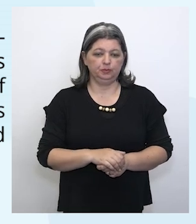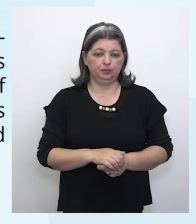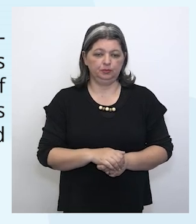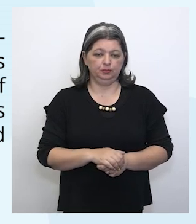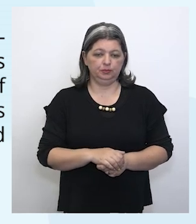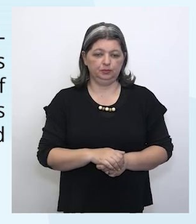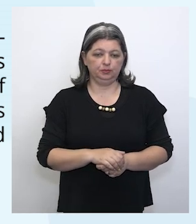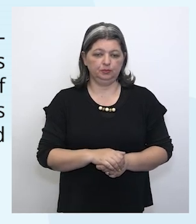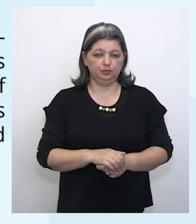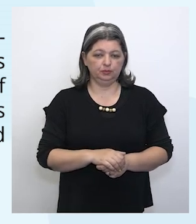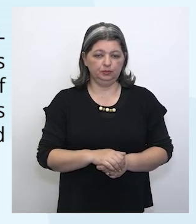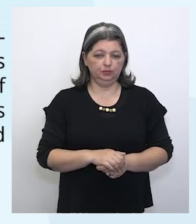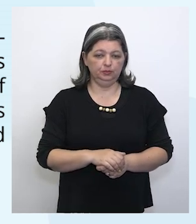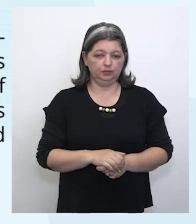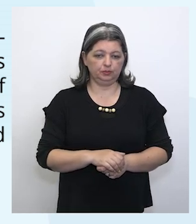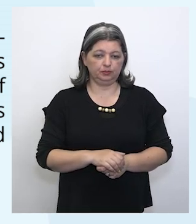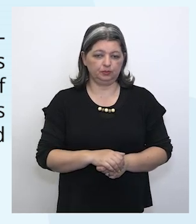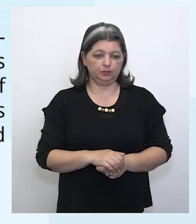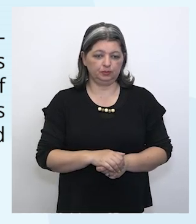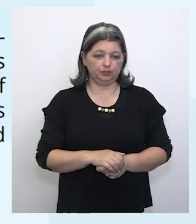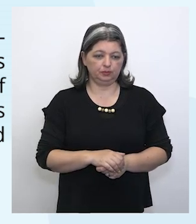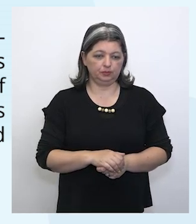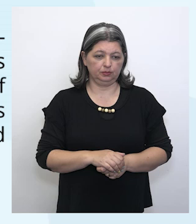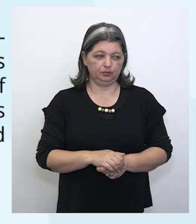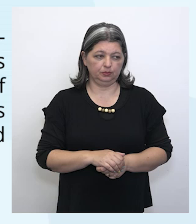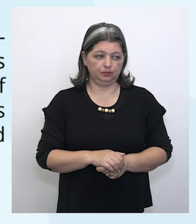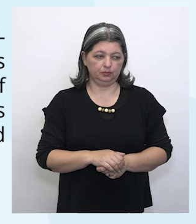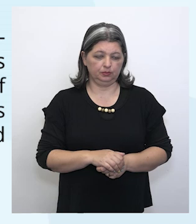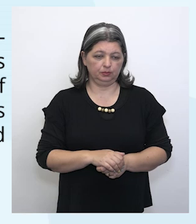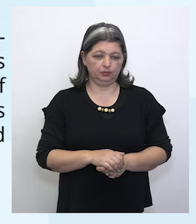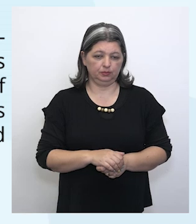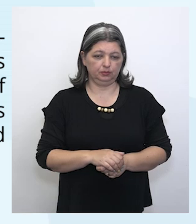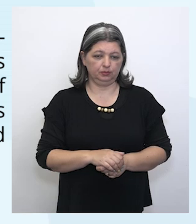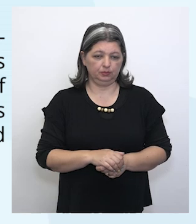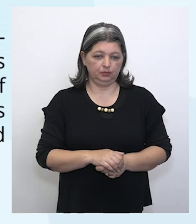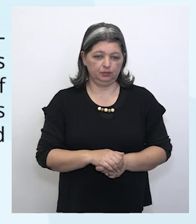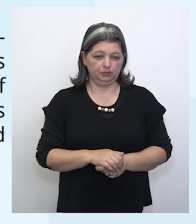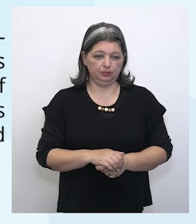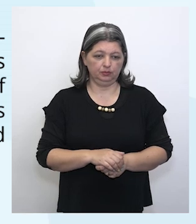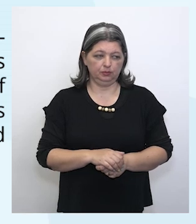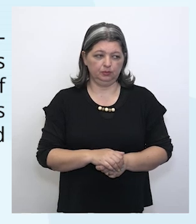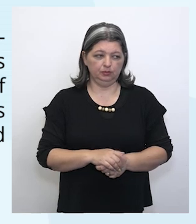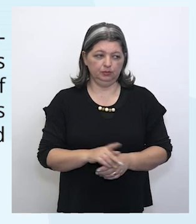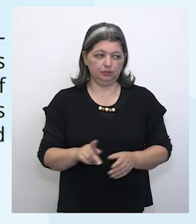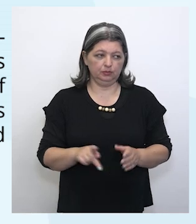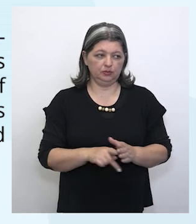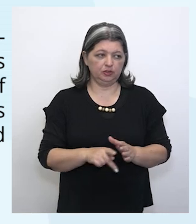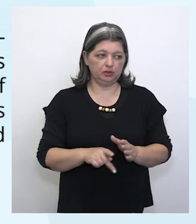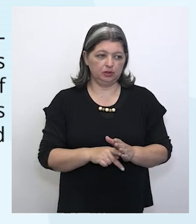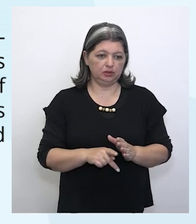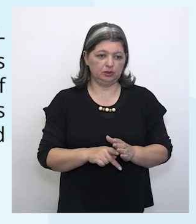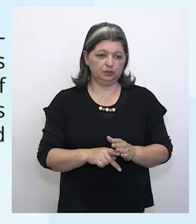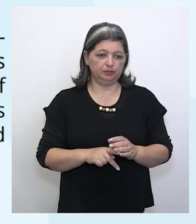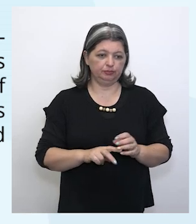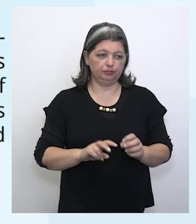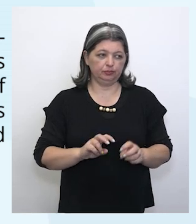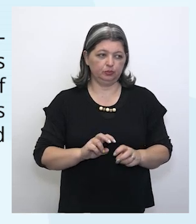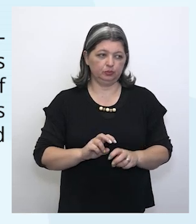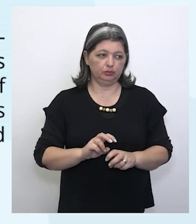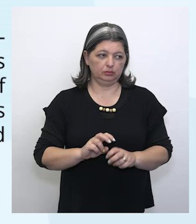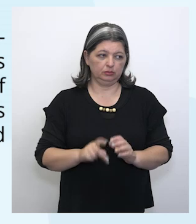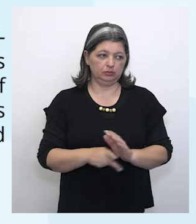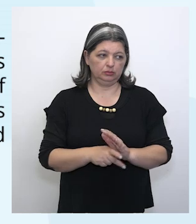biomass were approximately a quarter each. Enquanto aí os combustíveis fósseis e a biomassa,